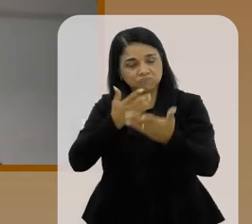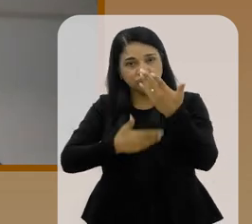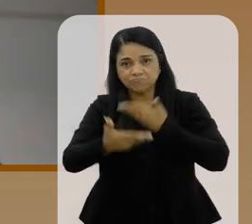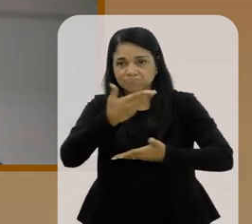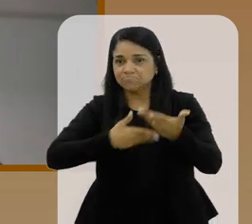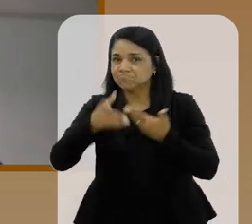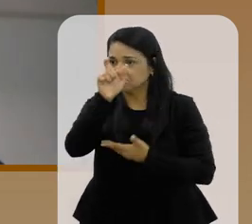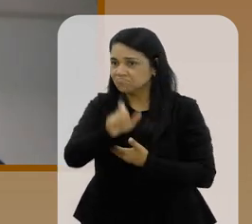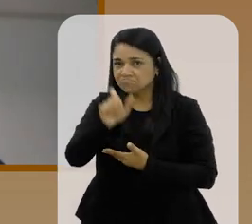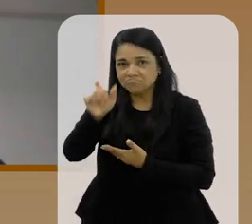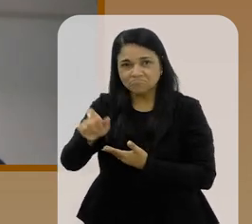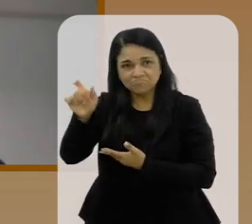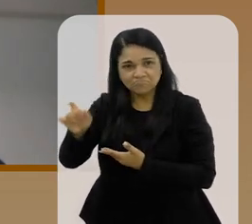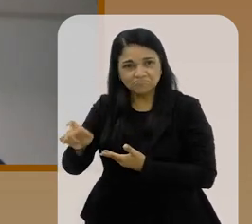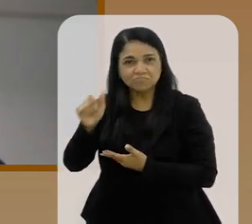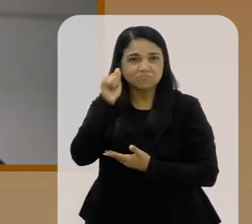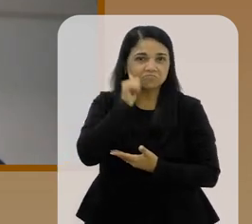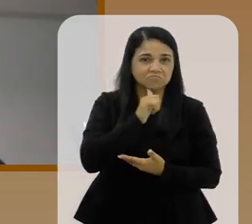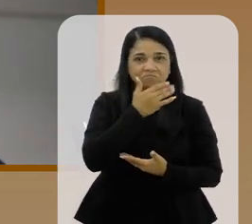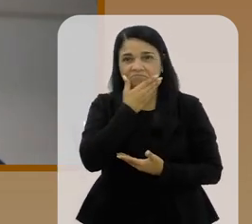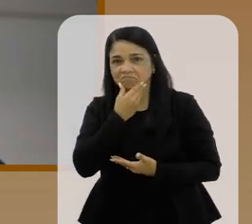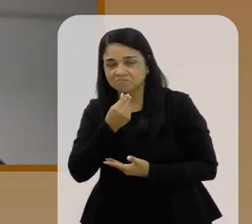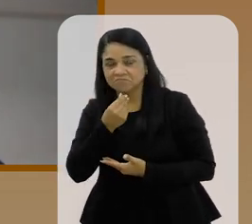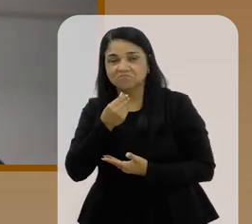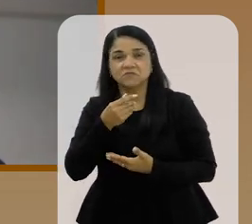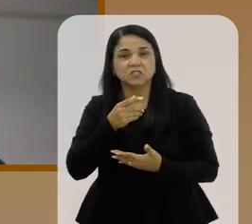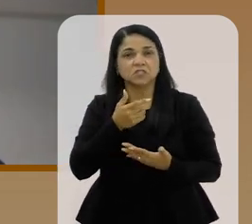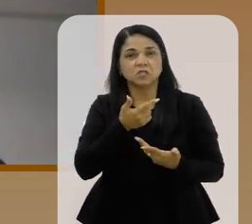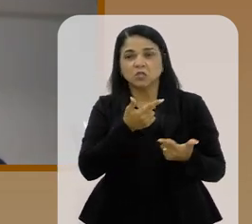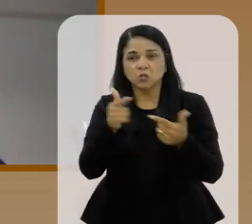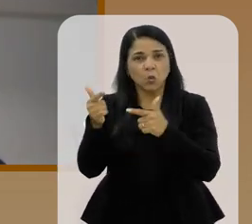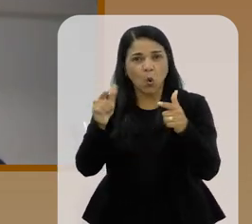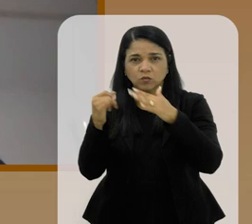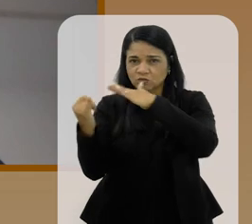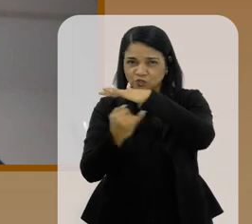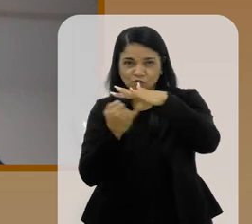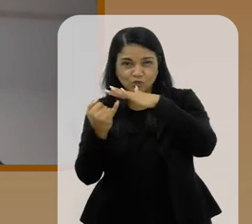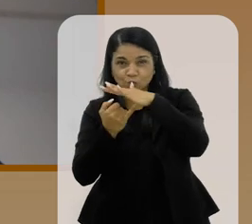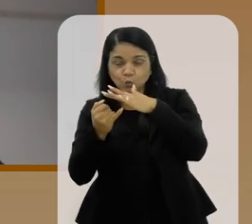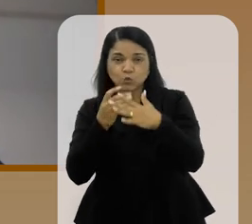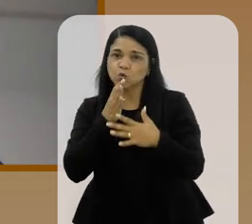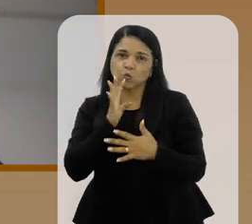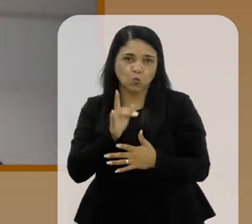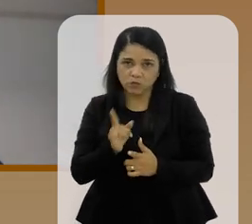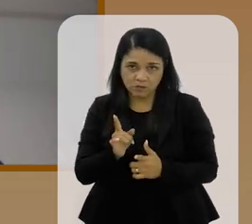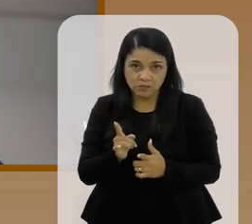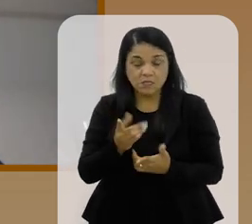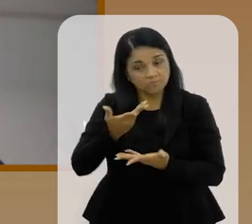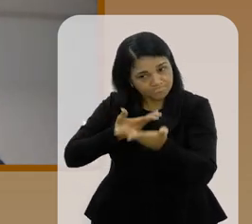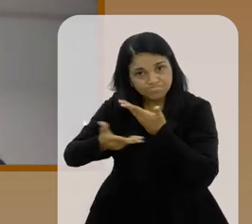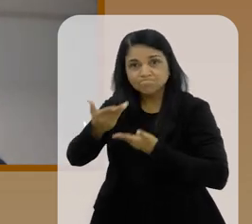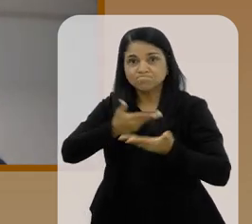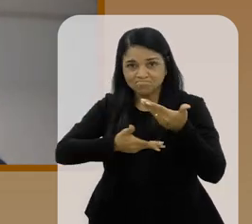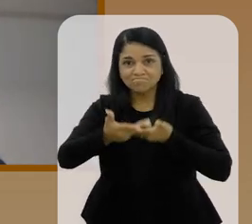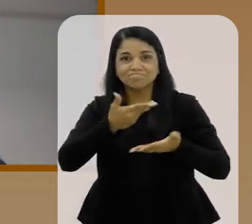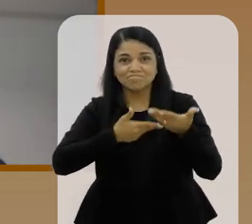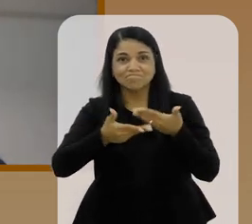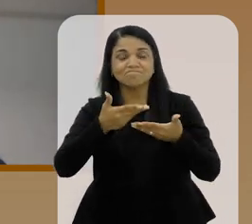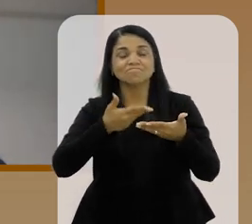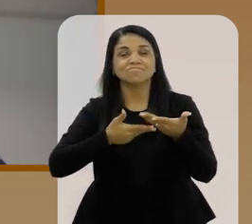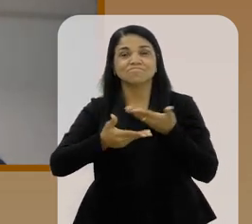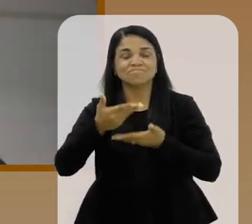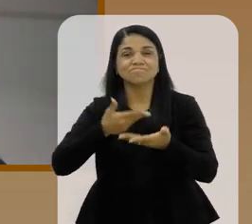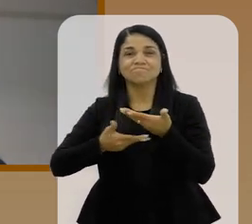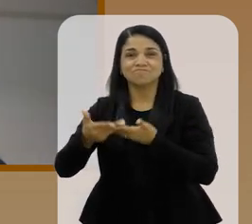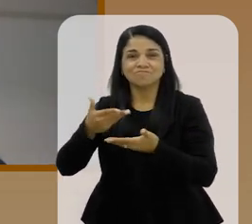Descobri muitos colaboradores, potenciais colaboradores, e várias atividades que eu não estava conhecendo. E